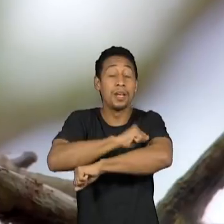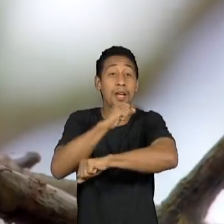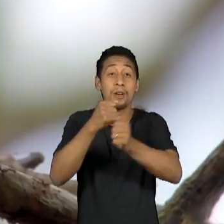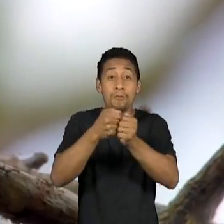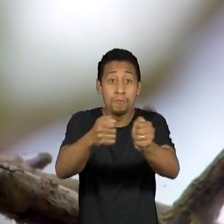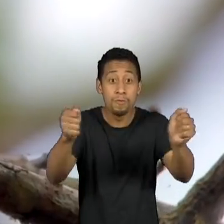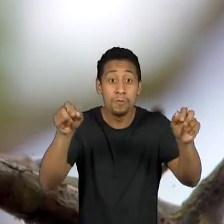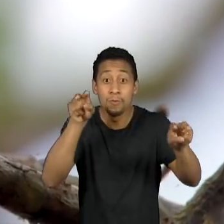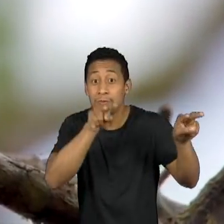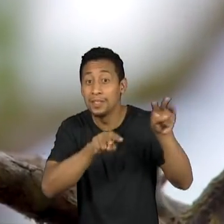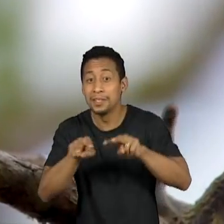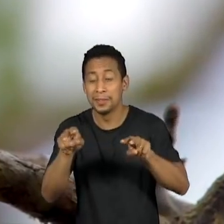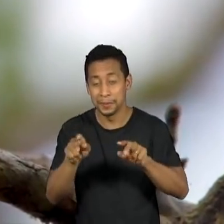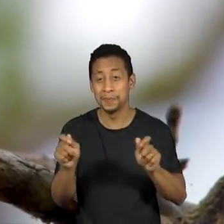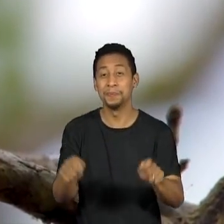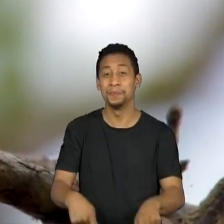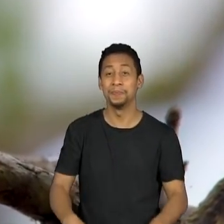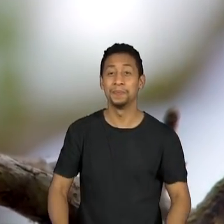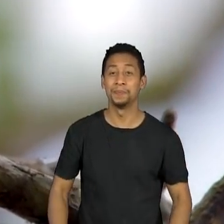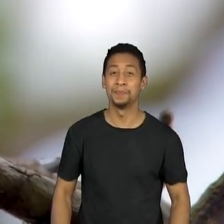jardim.